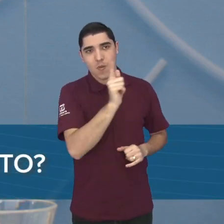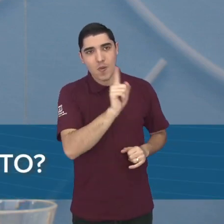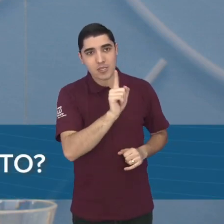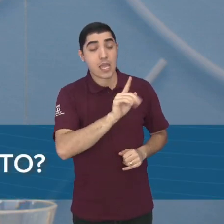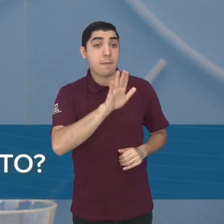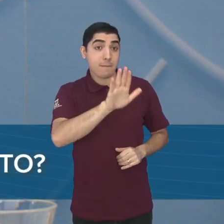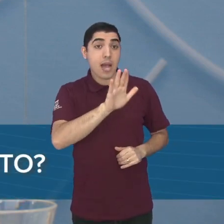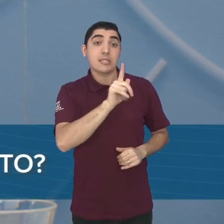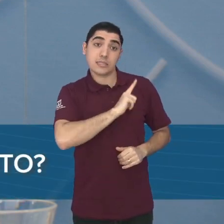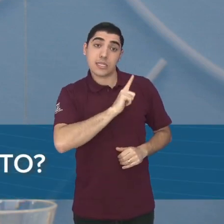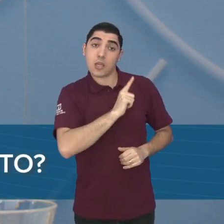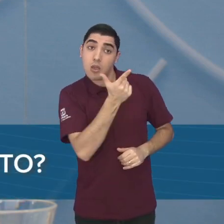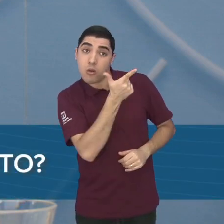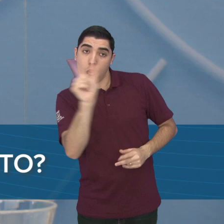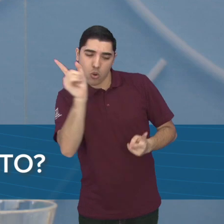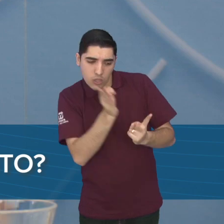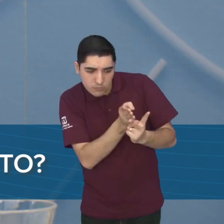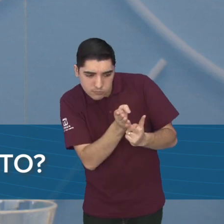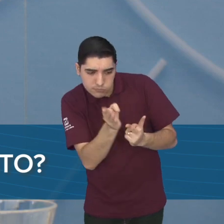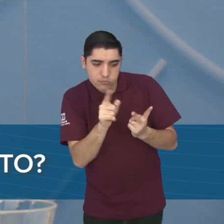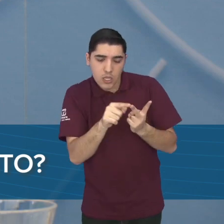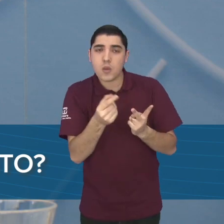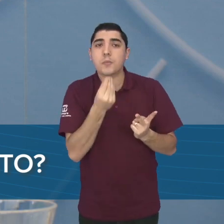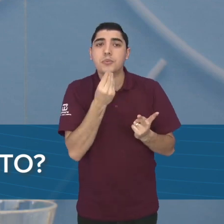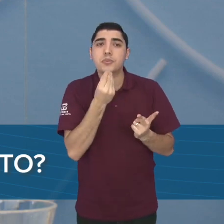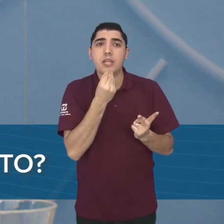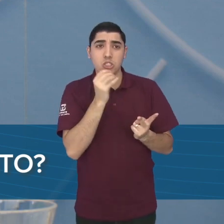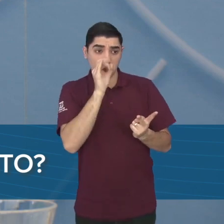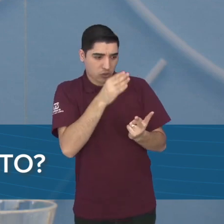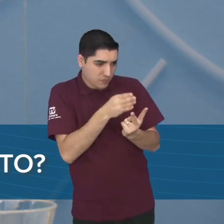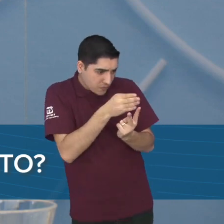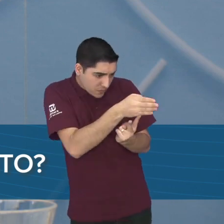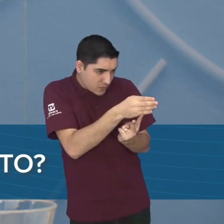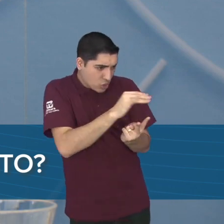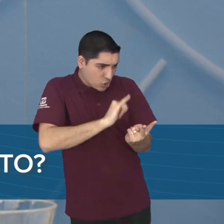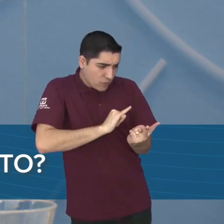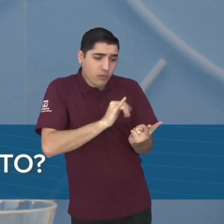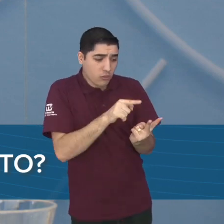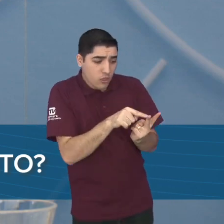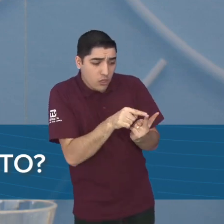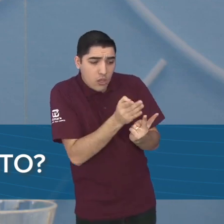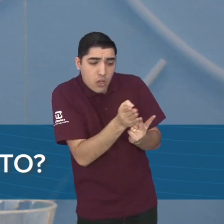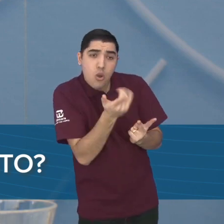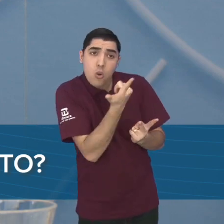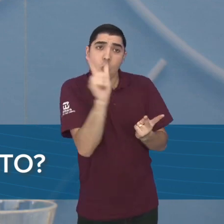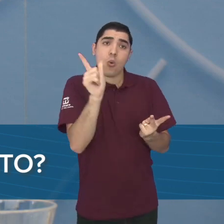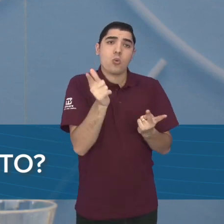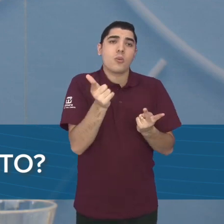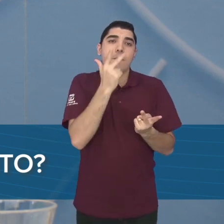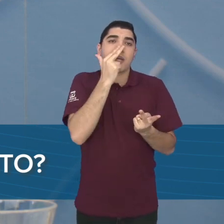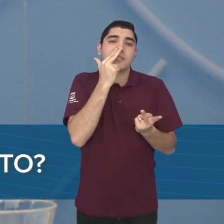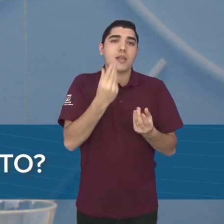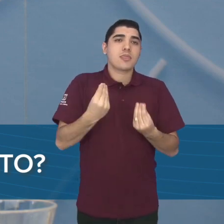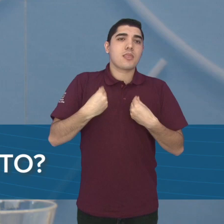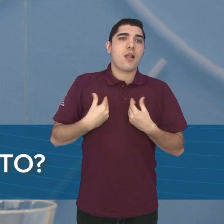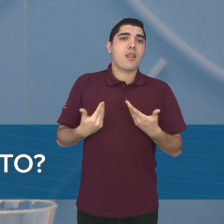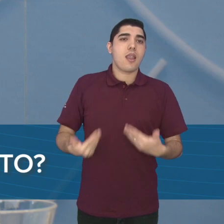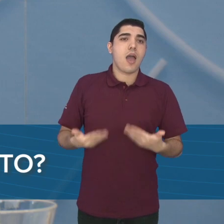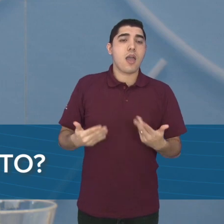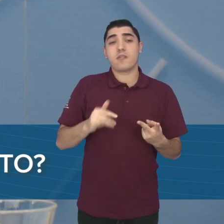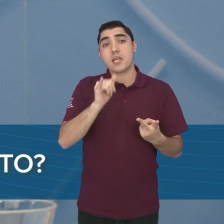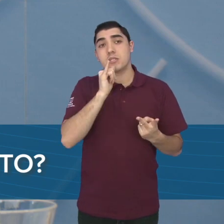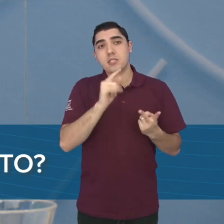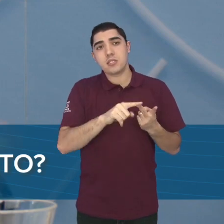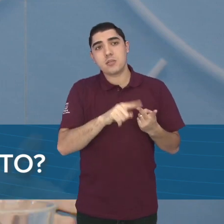né? Mas existe um outro caminho também que não precisa ser esse, né? Pode ser um caminho mais leve realmente.